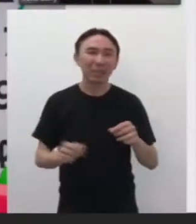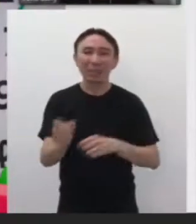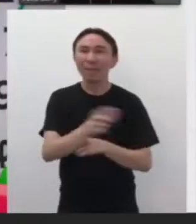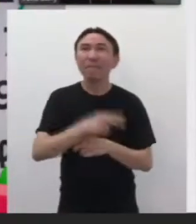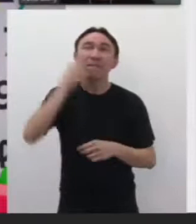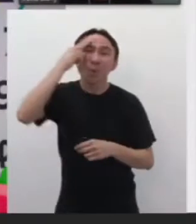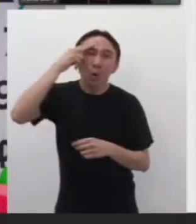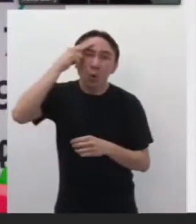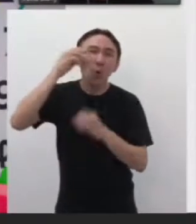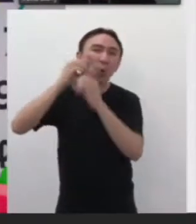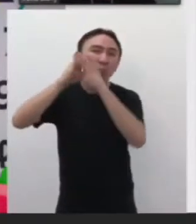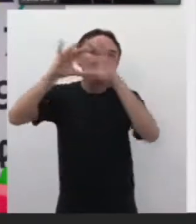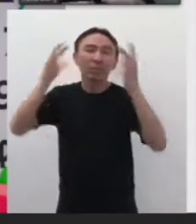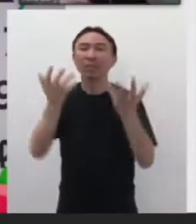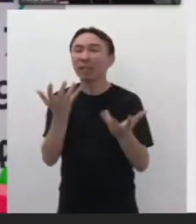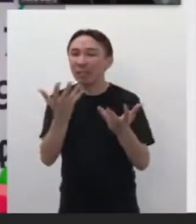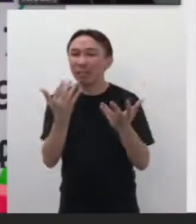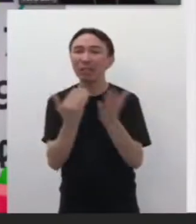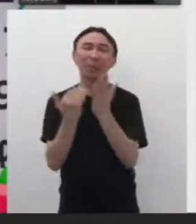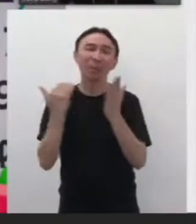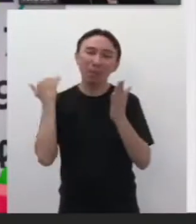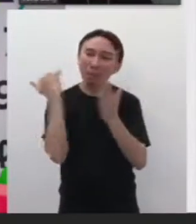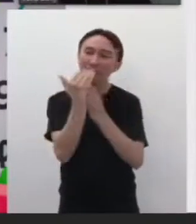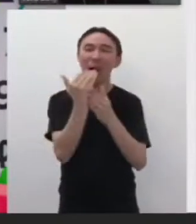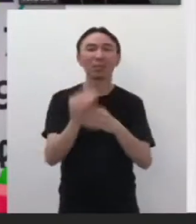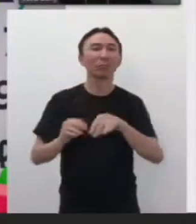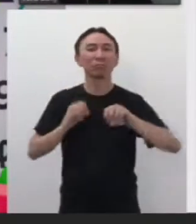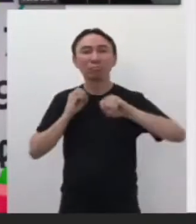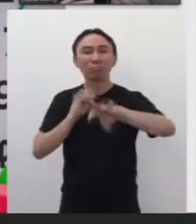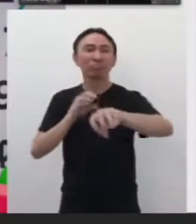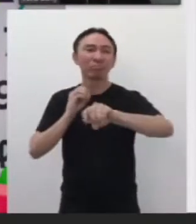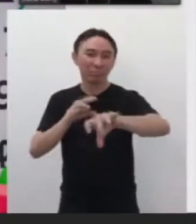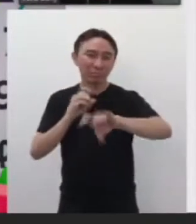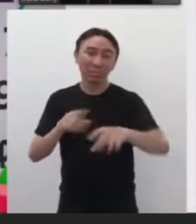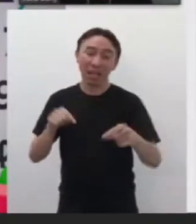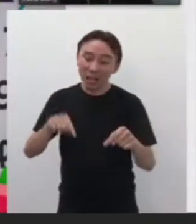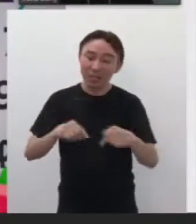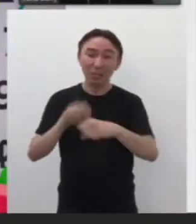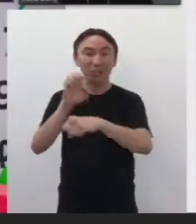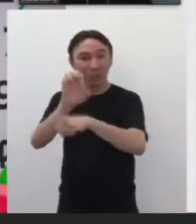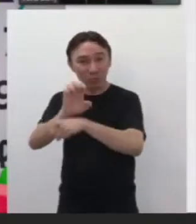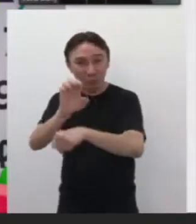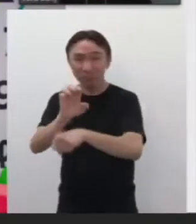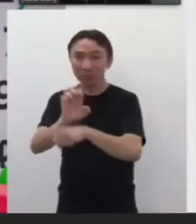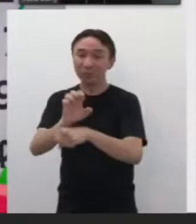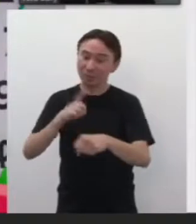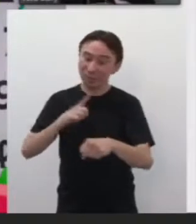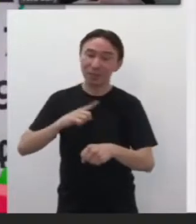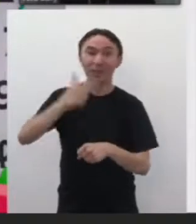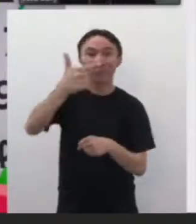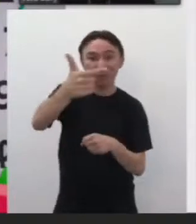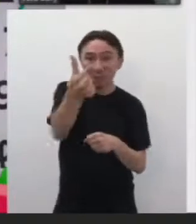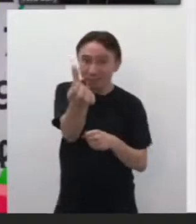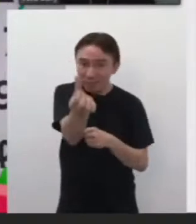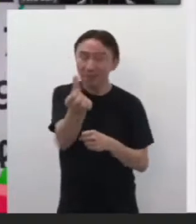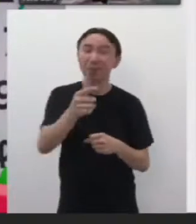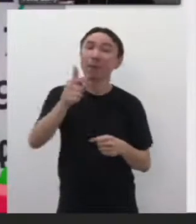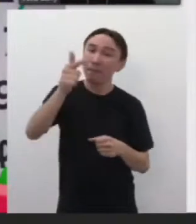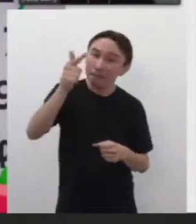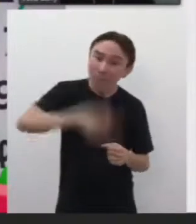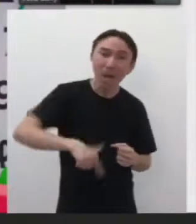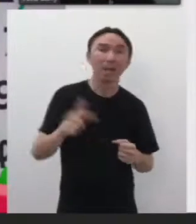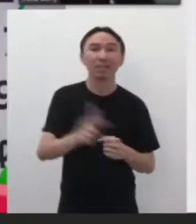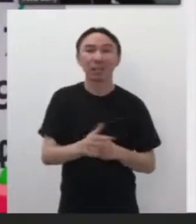para os 4 cantos desse país, para os nossos 26 mais Distrito Federal, estados do Brasil, e ter essa capilaridade de estar